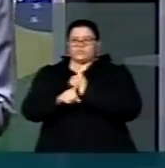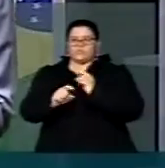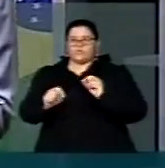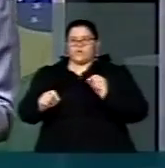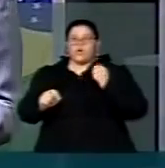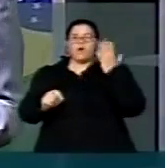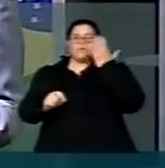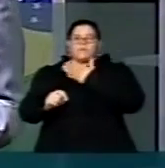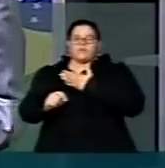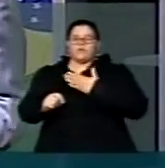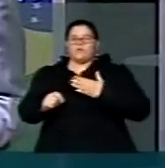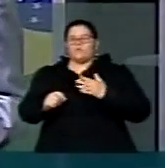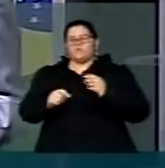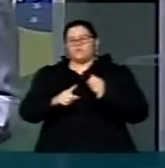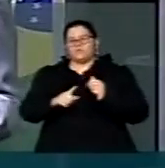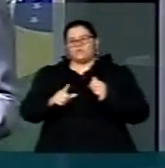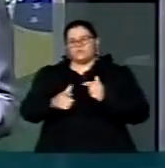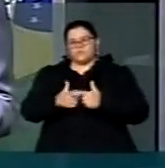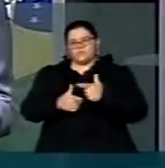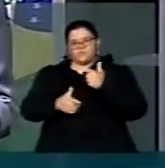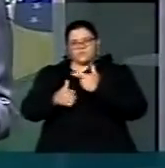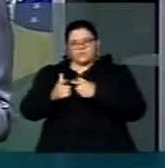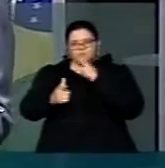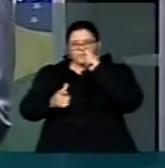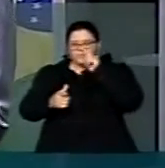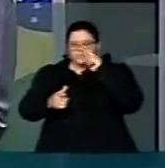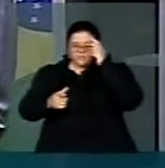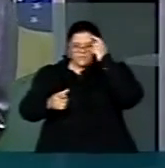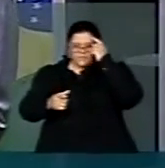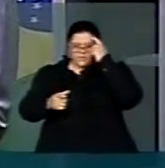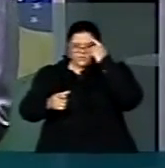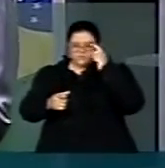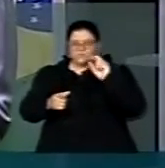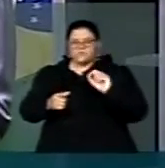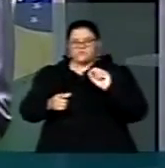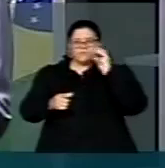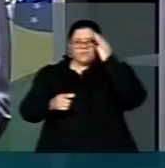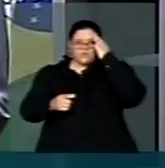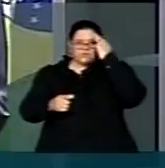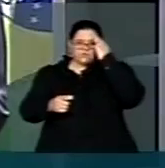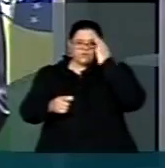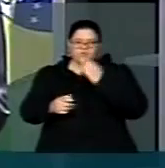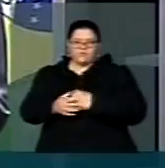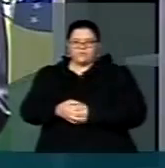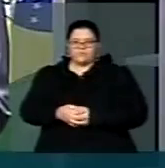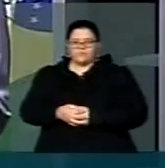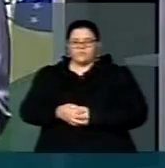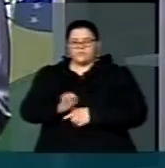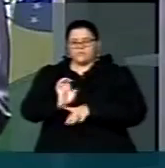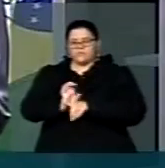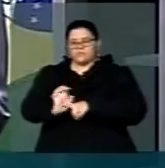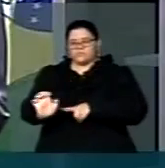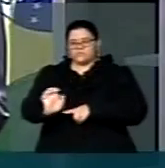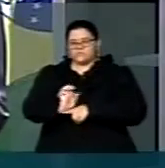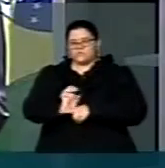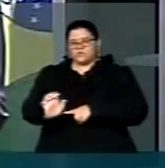retorno de transtorno mental grave ou perigoso. Medidas para os estados não